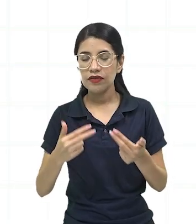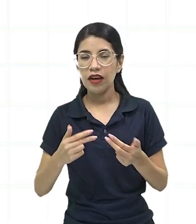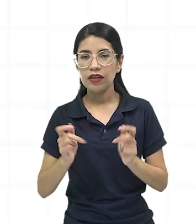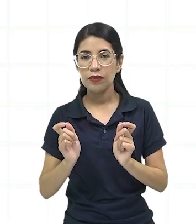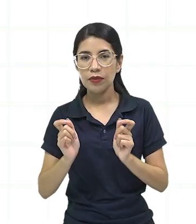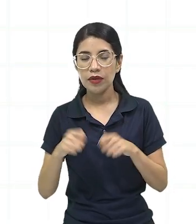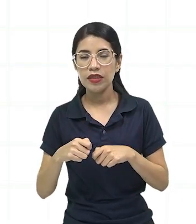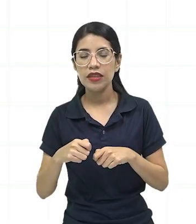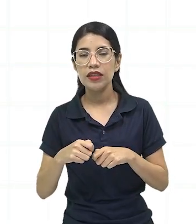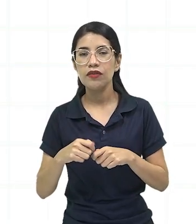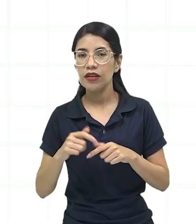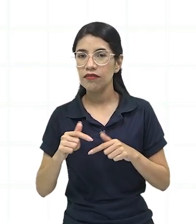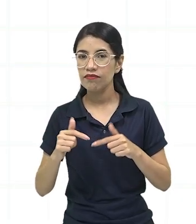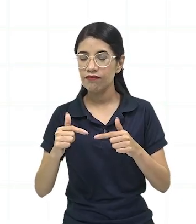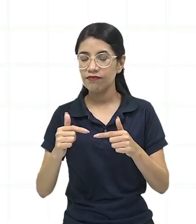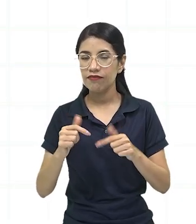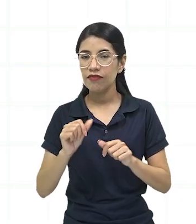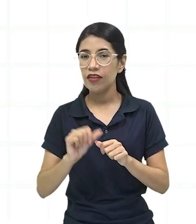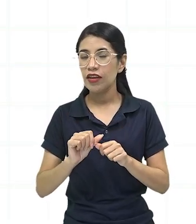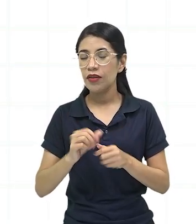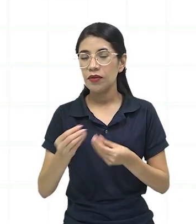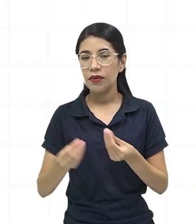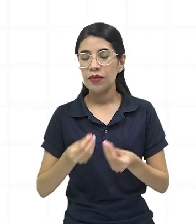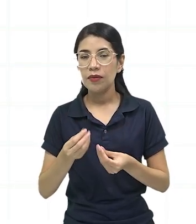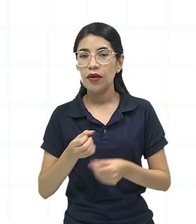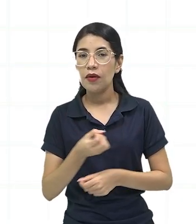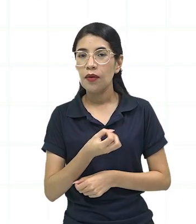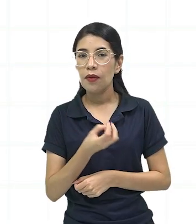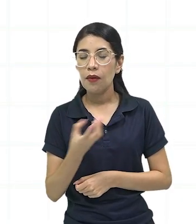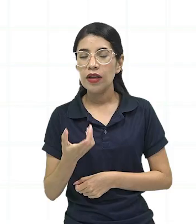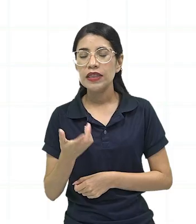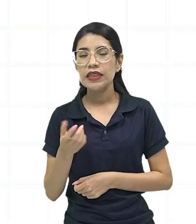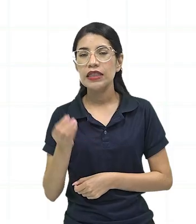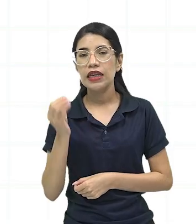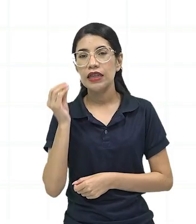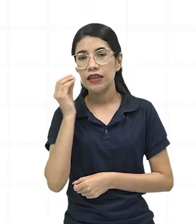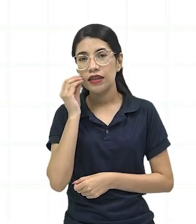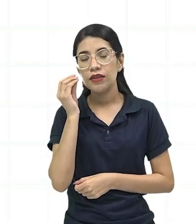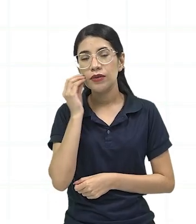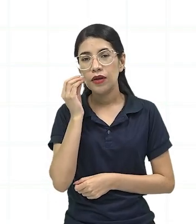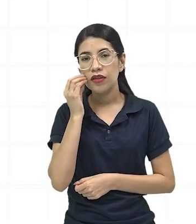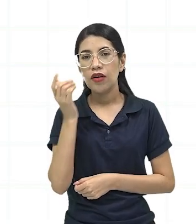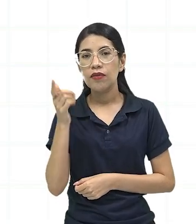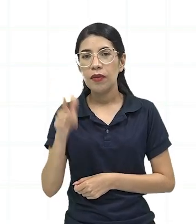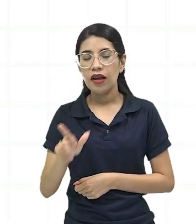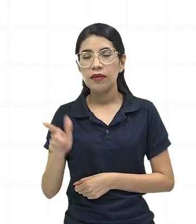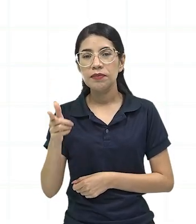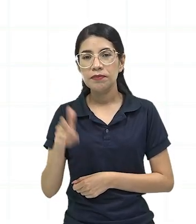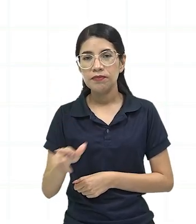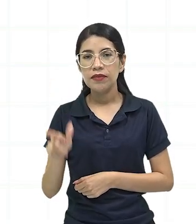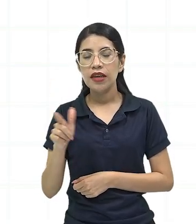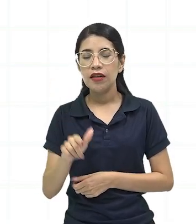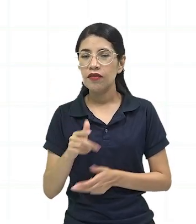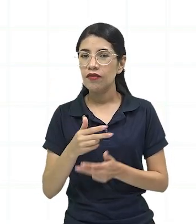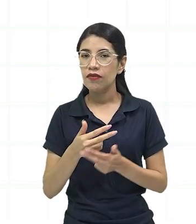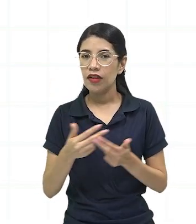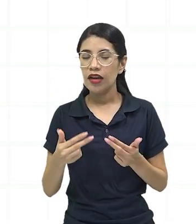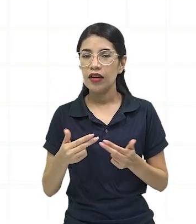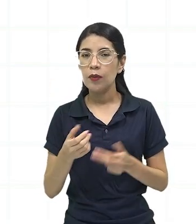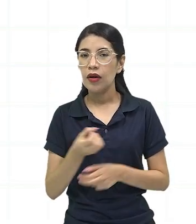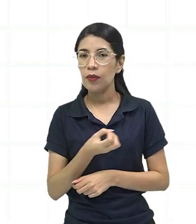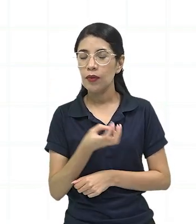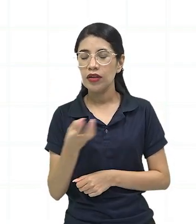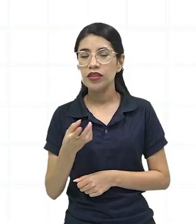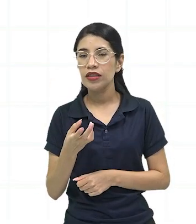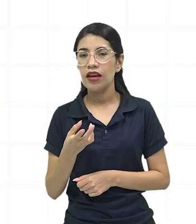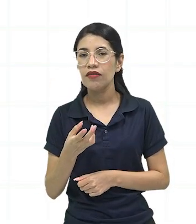tentou fazer. Então, é uma quantidade. Quantas vezes ele tentou, né? Então, foram várias vezes, uma